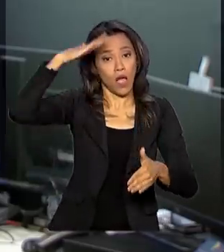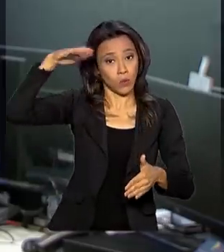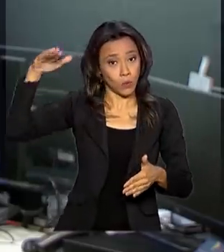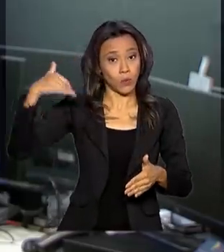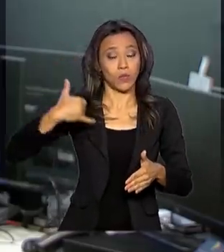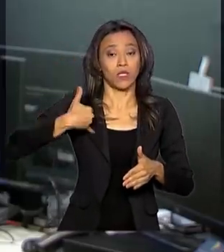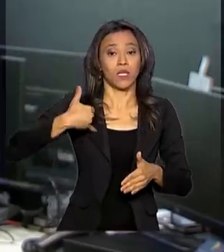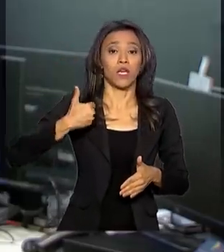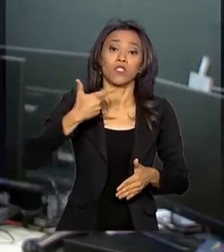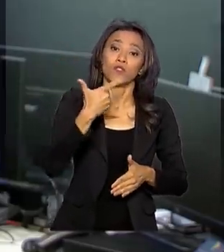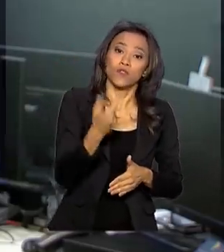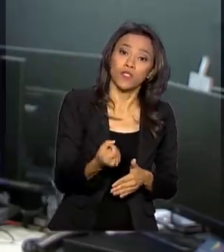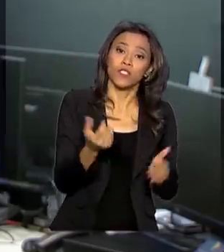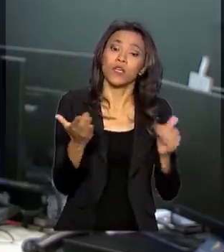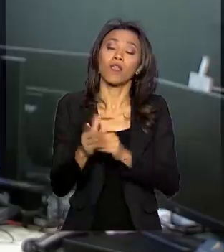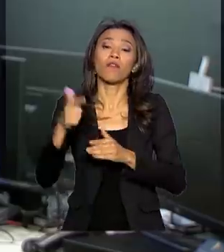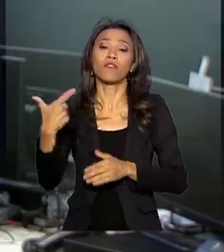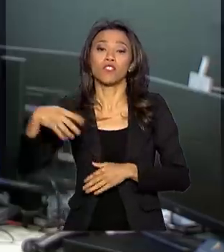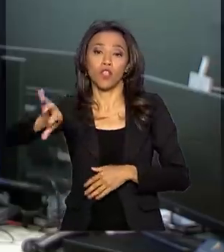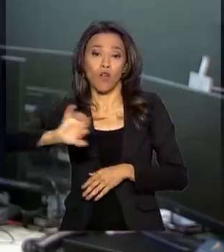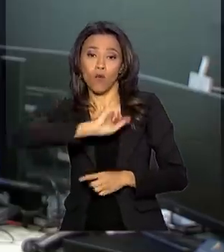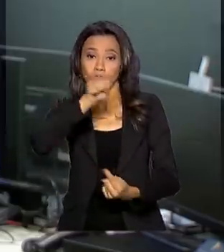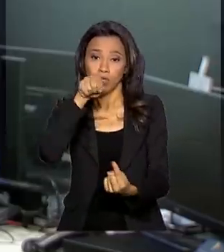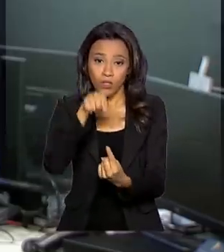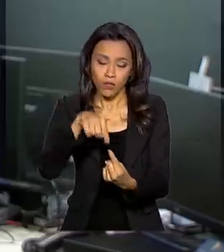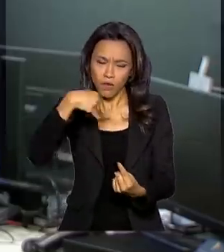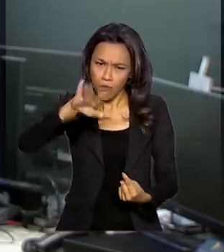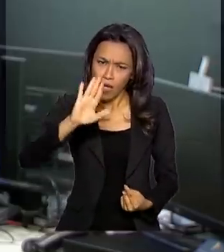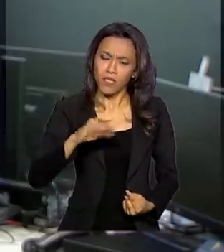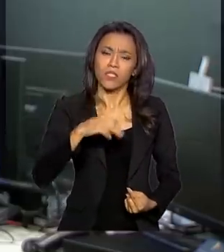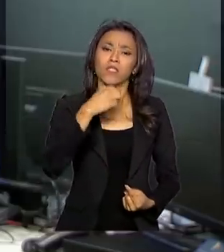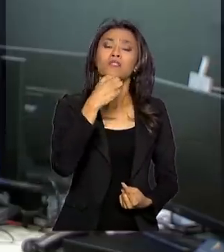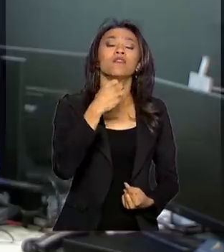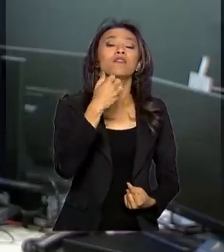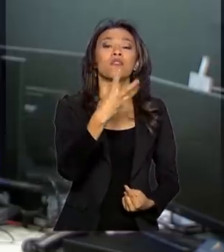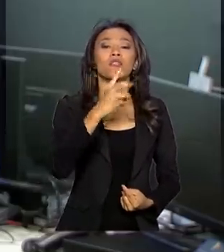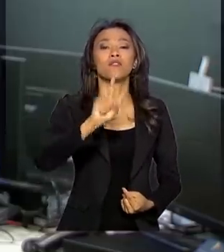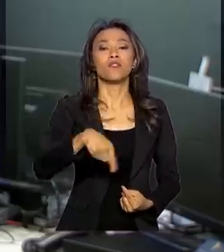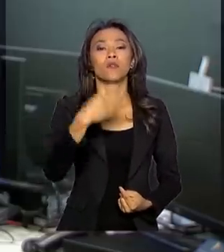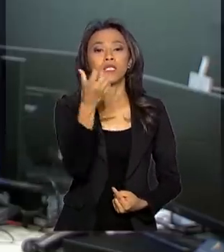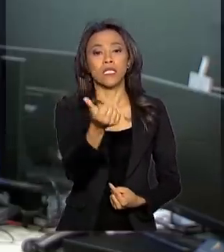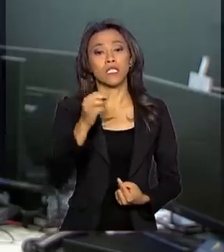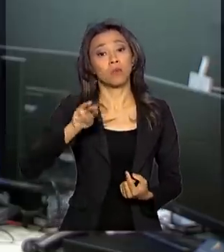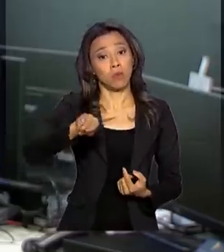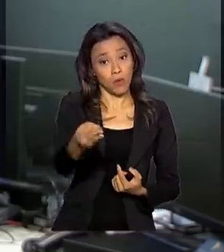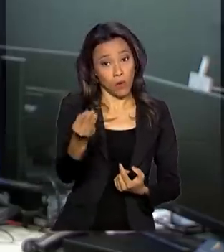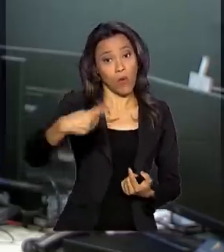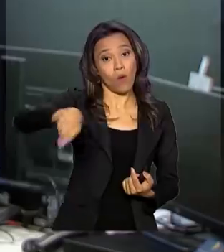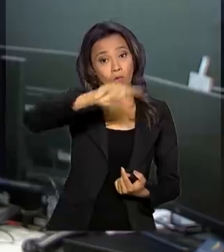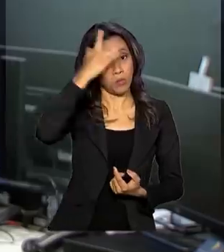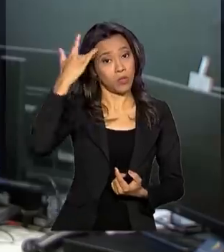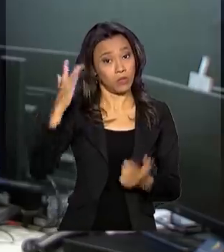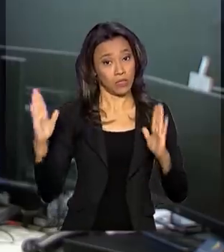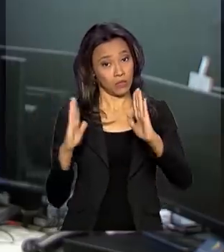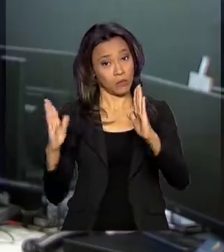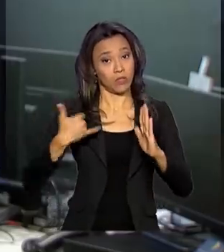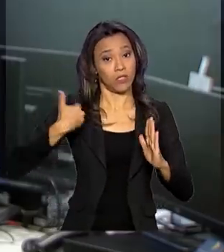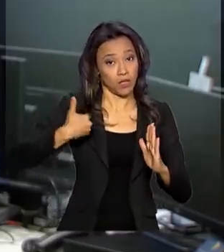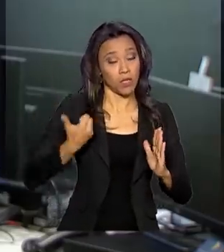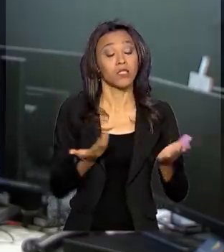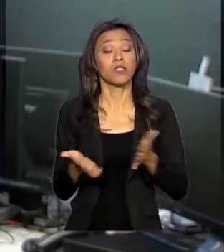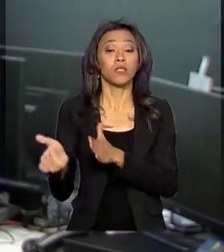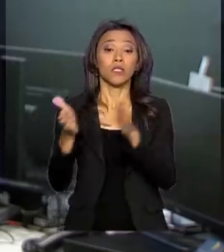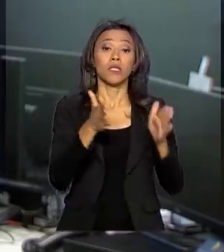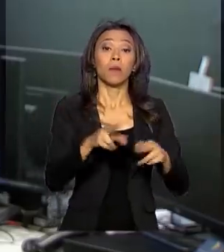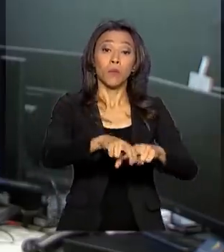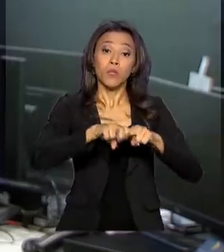20 e 29 anos a meta é vacinar mais de 13,6 milhões de pessoas nessa faixa etária para isso o